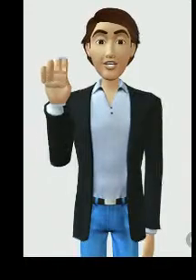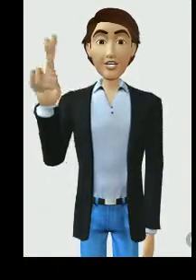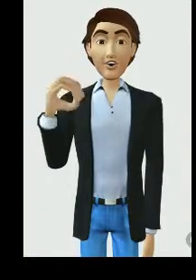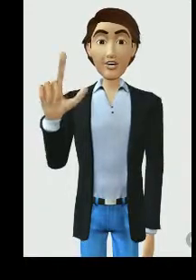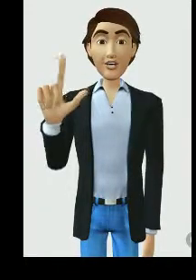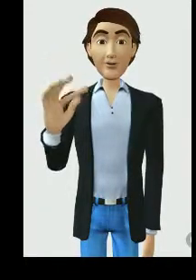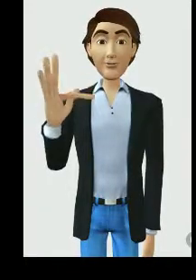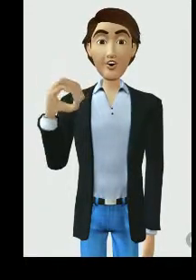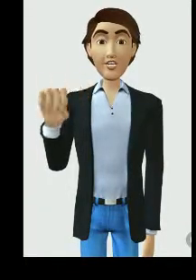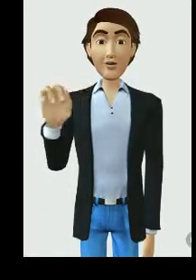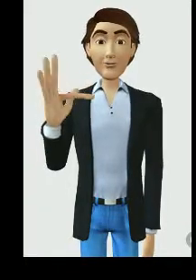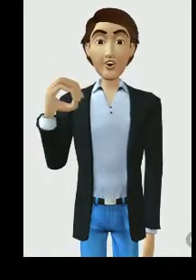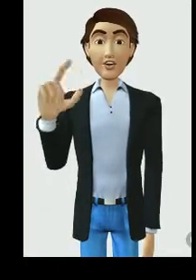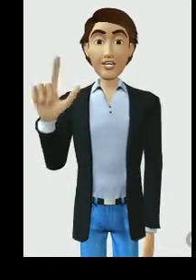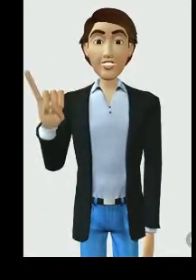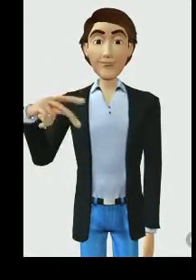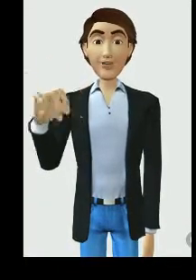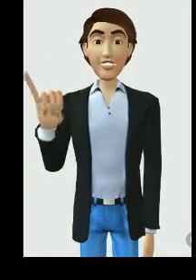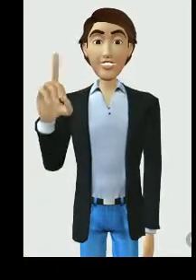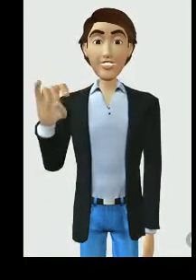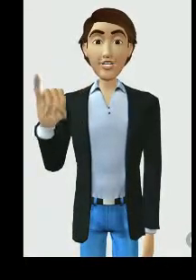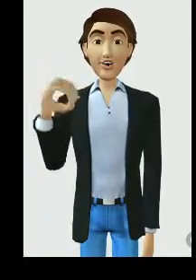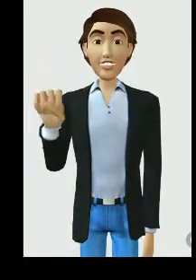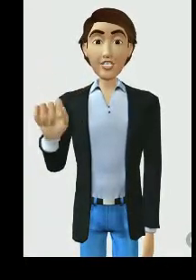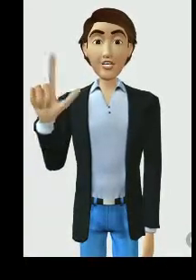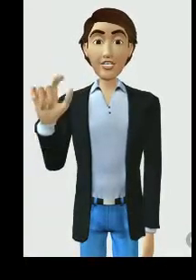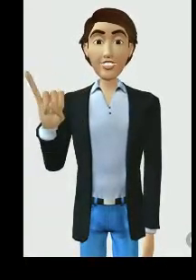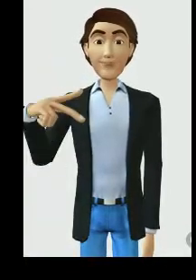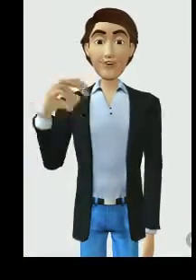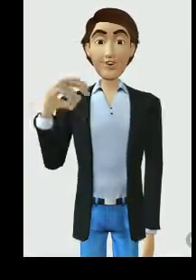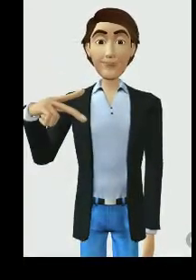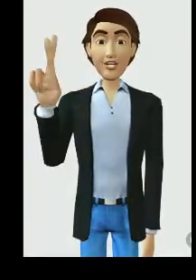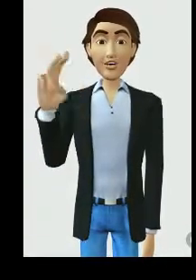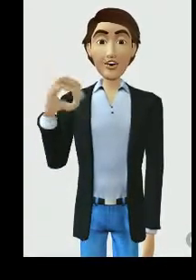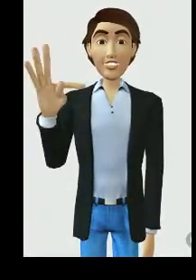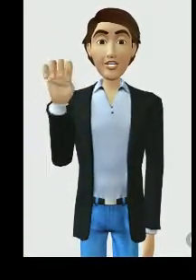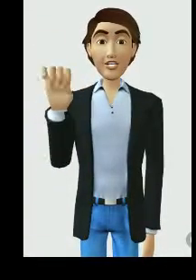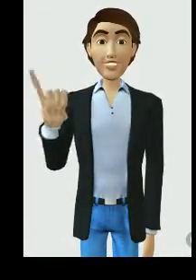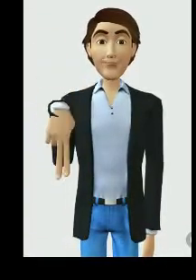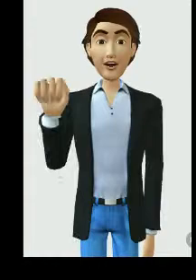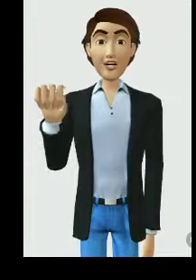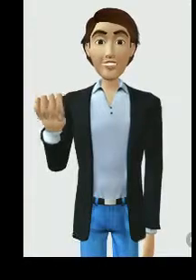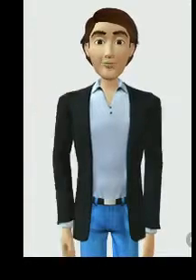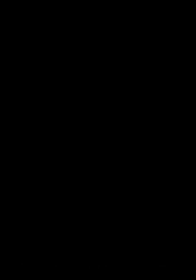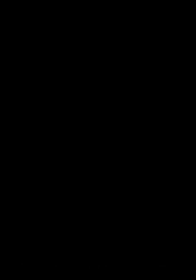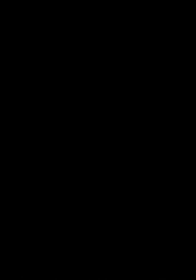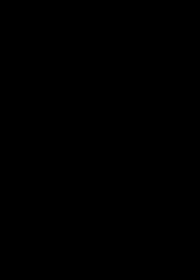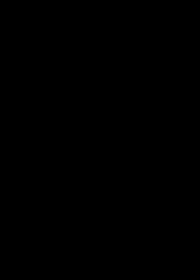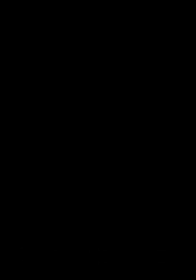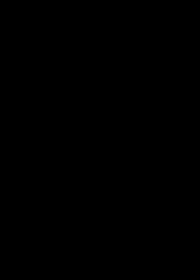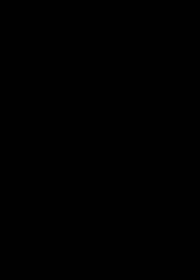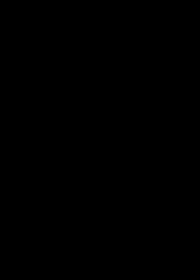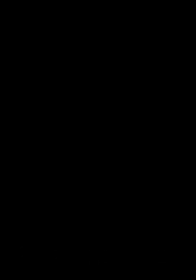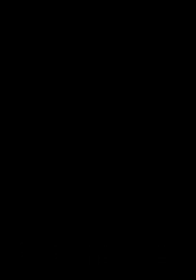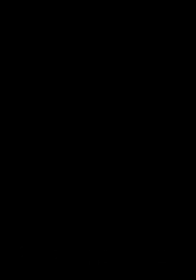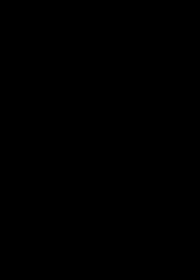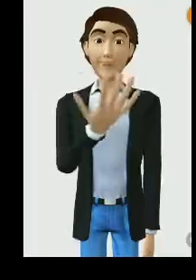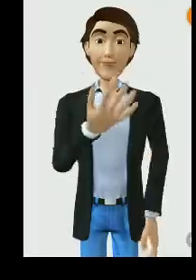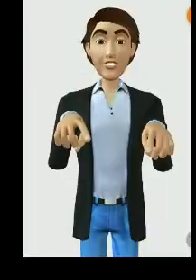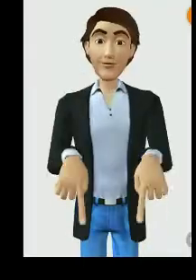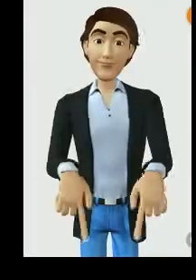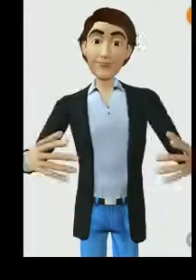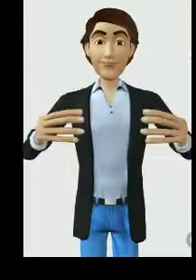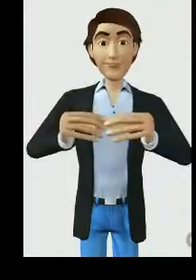outros compostos, como o colesterol, os fosfolipídios e as lipoproteínas.